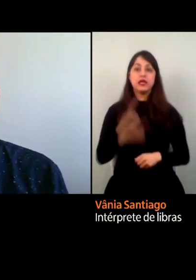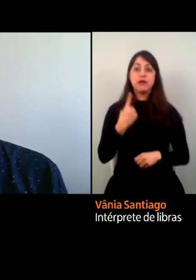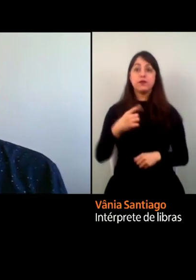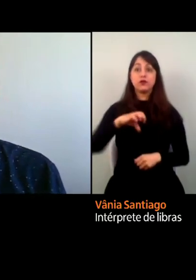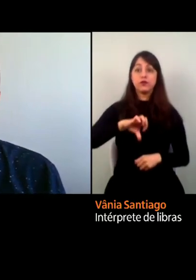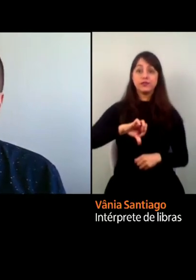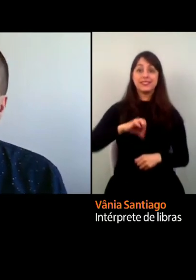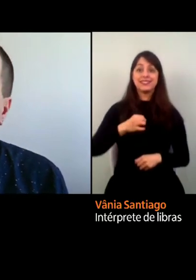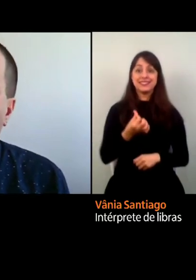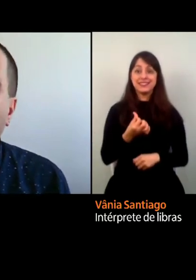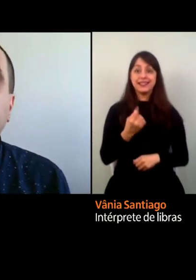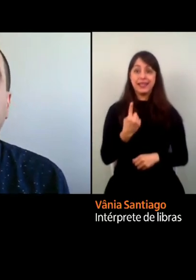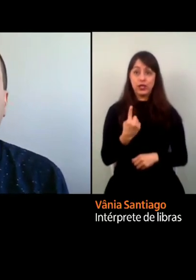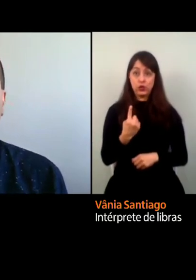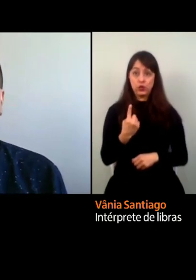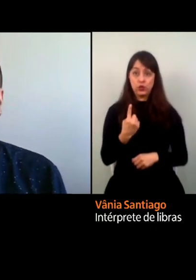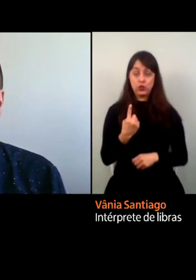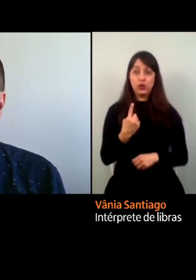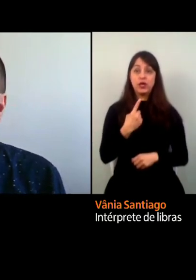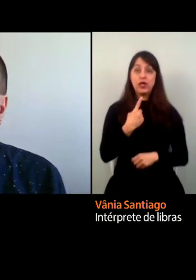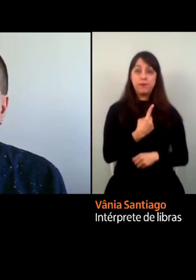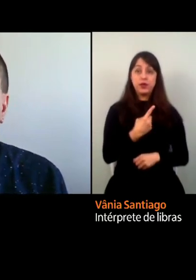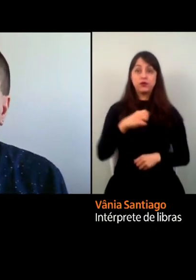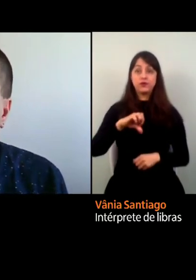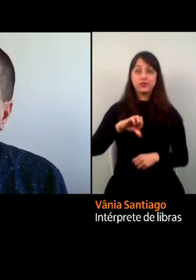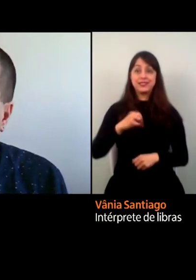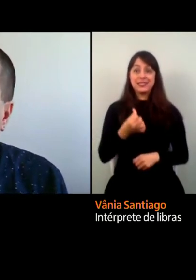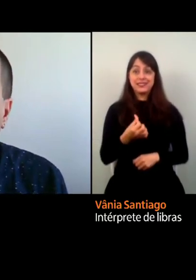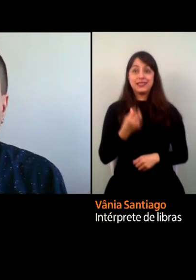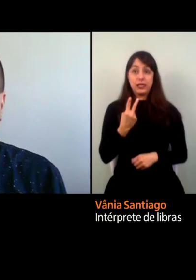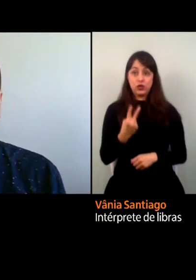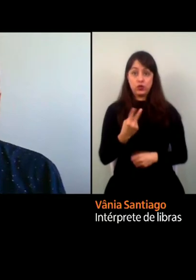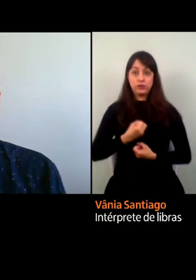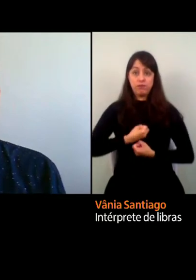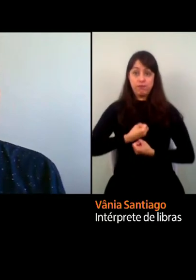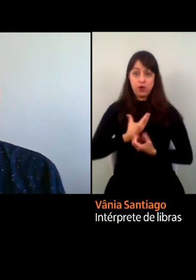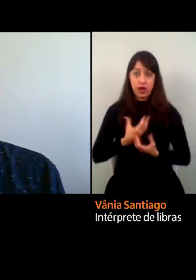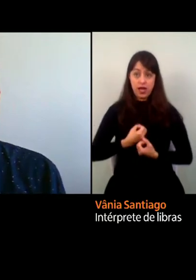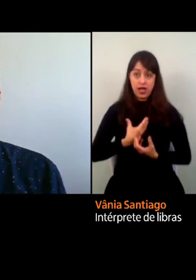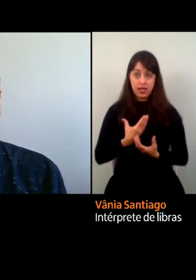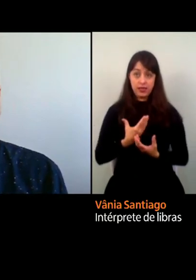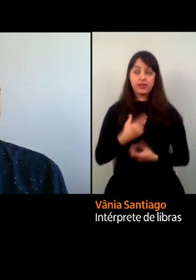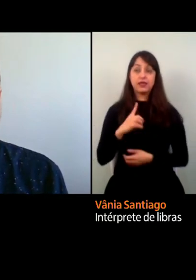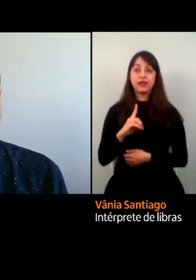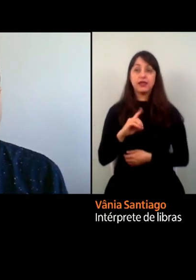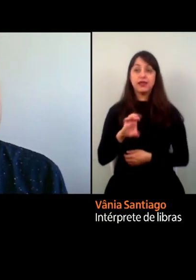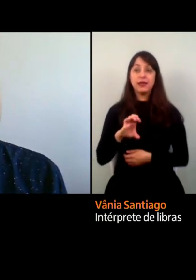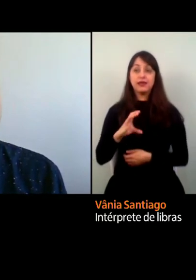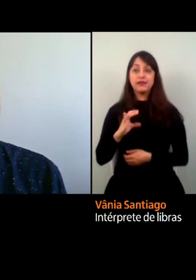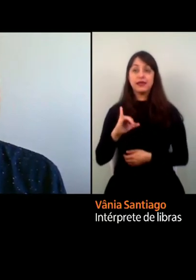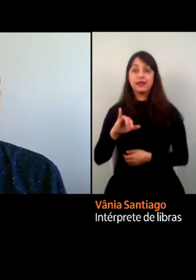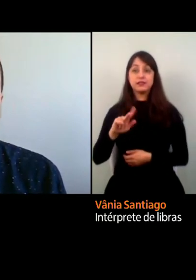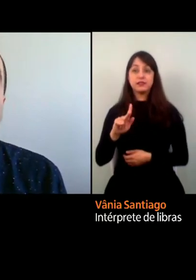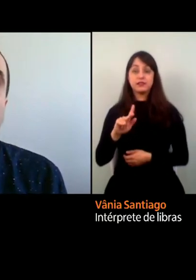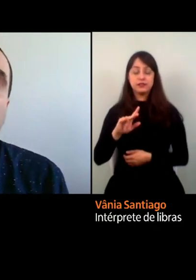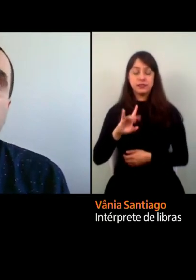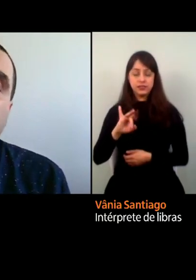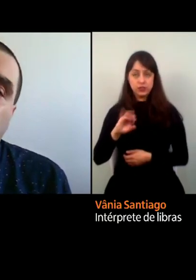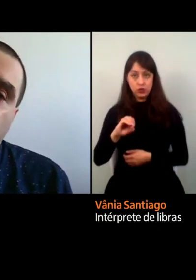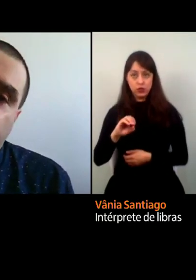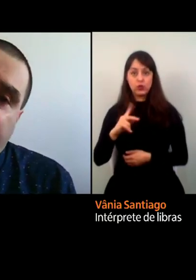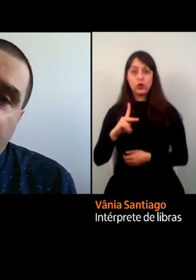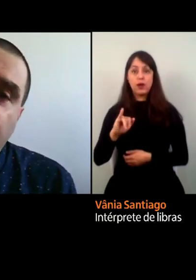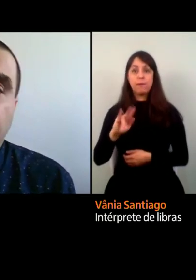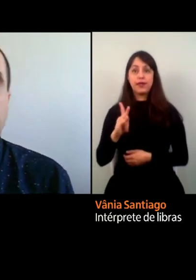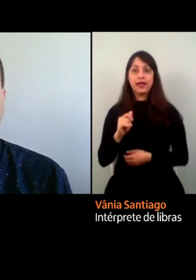e 1962, o poeta Décio Pignatari, um dos fundadores da poesia concreta com